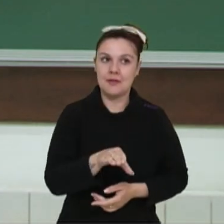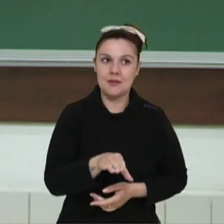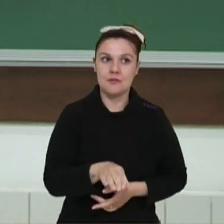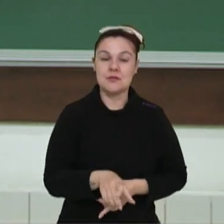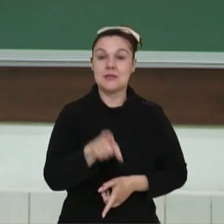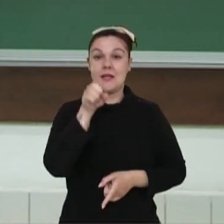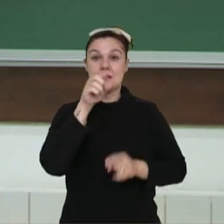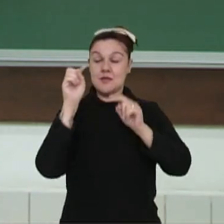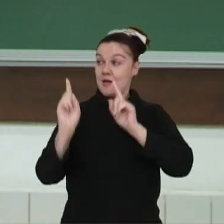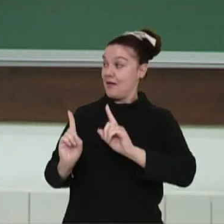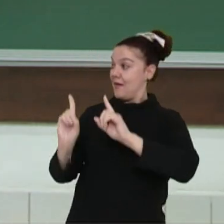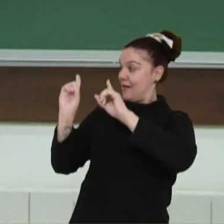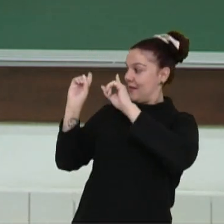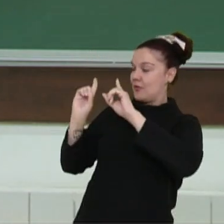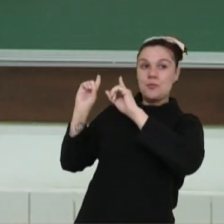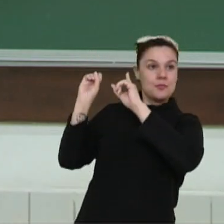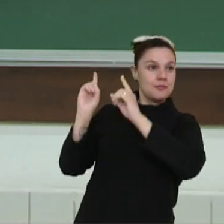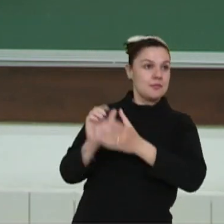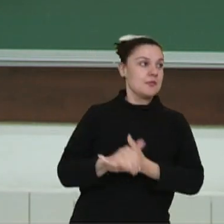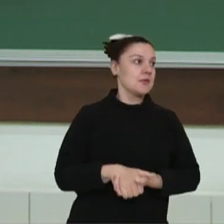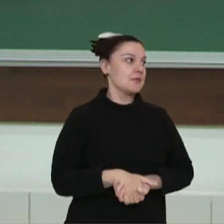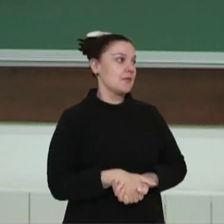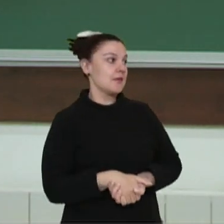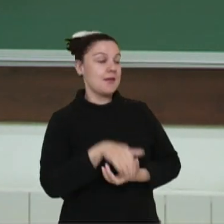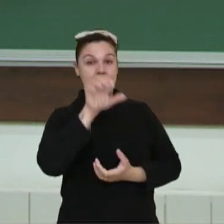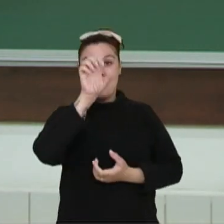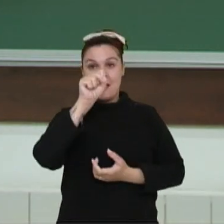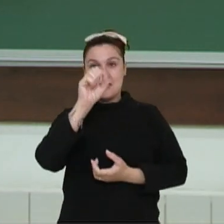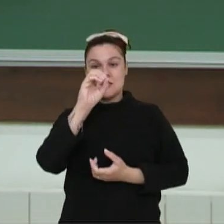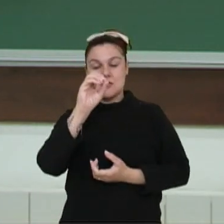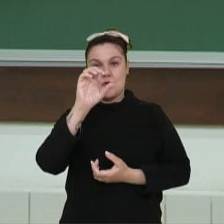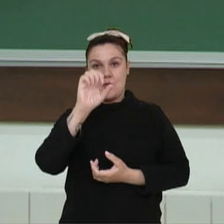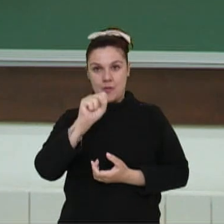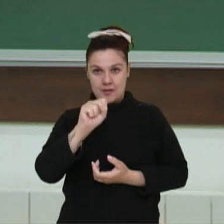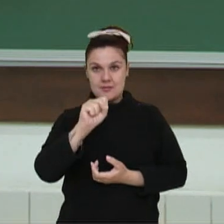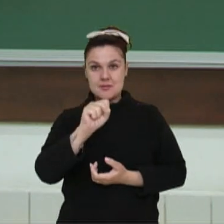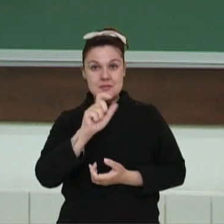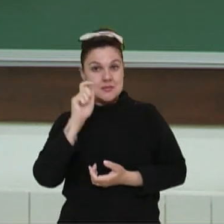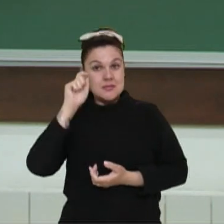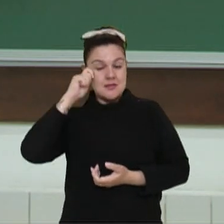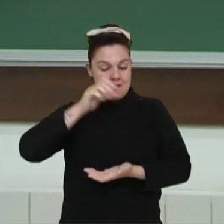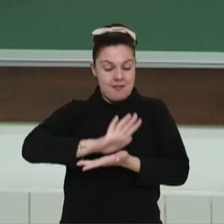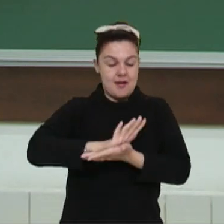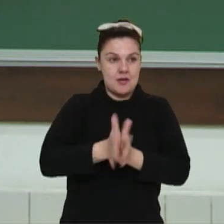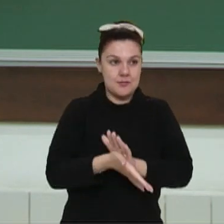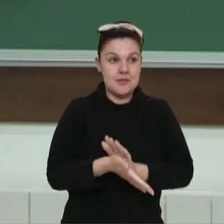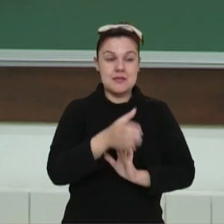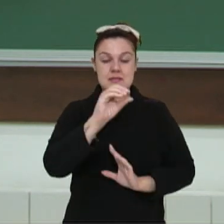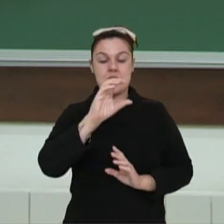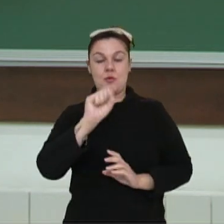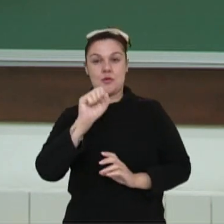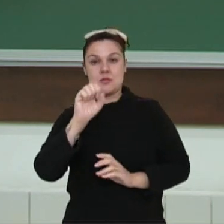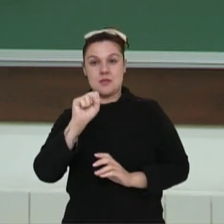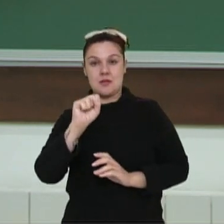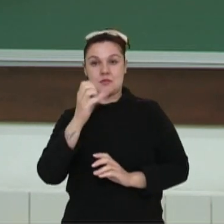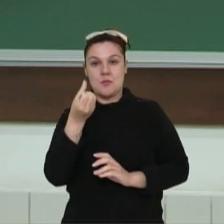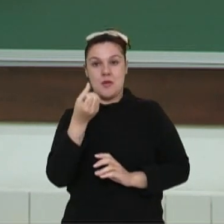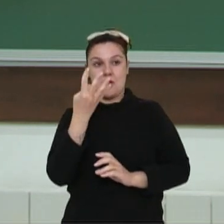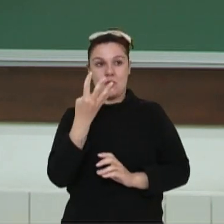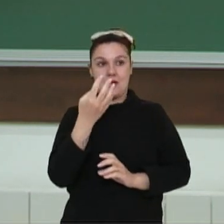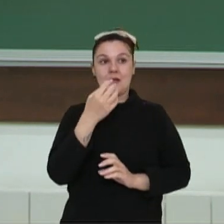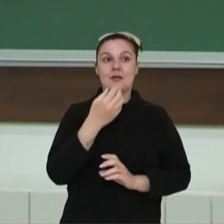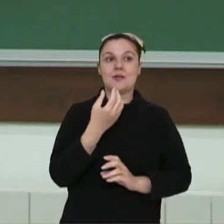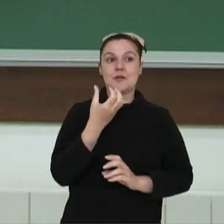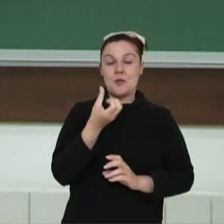Deixamos aqui para vocês o número do SOS Racismo, diz que aqui 0800 6420